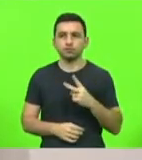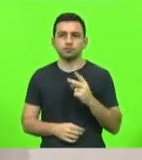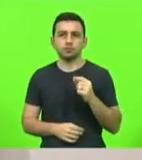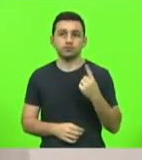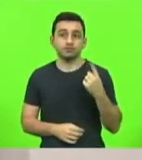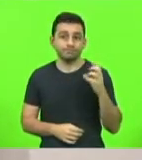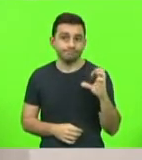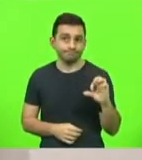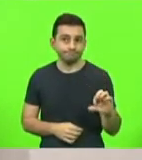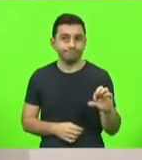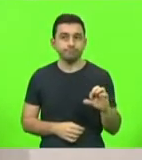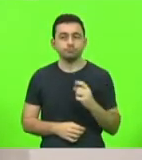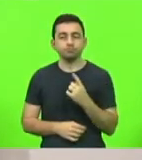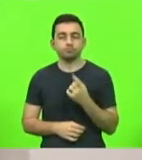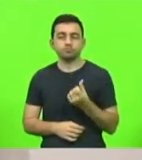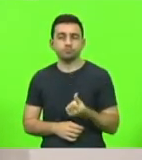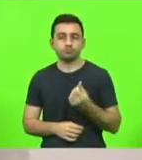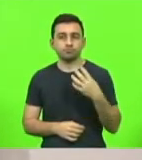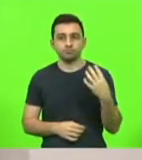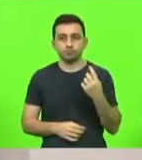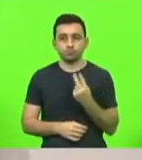94/2019, 164 e